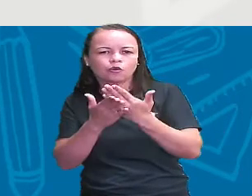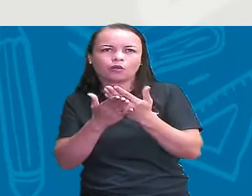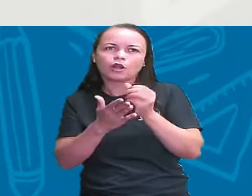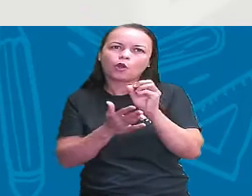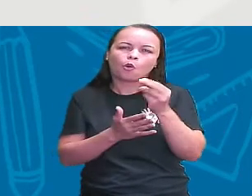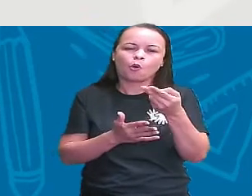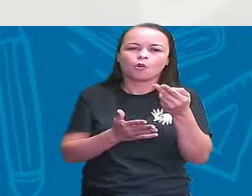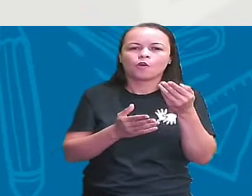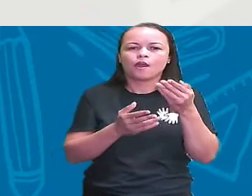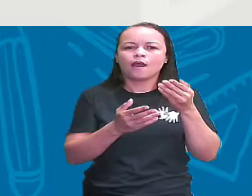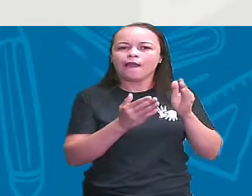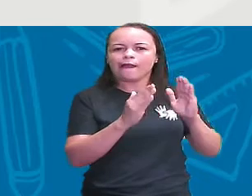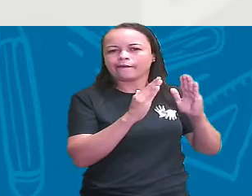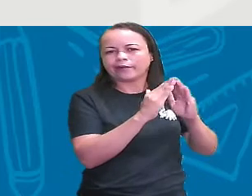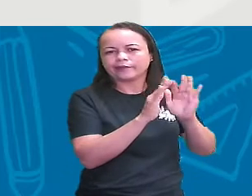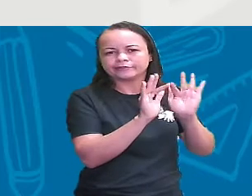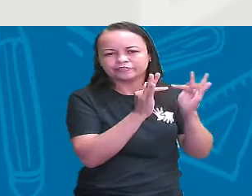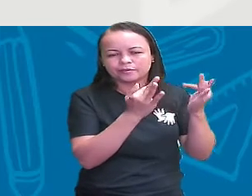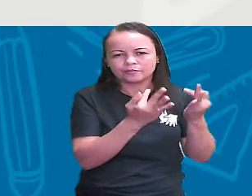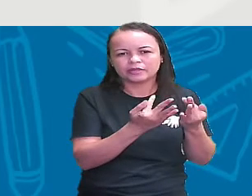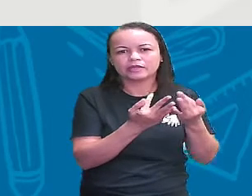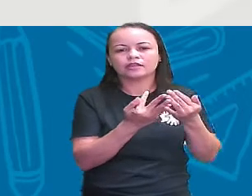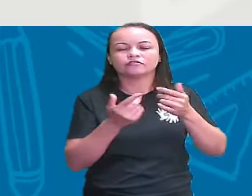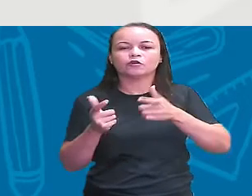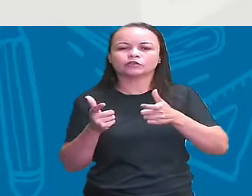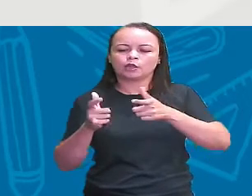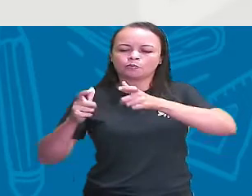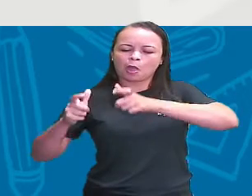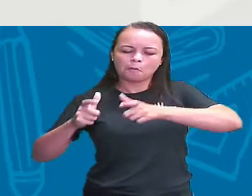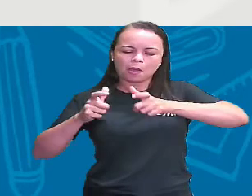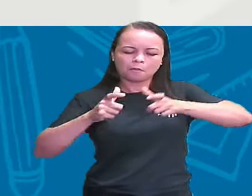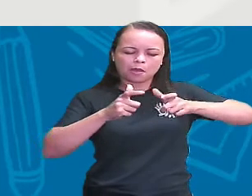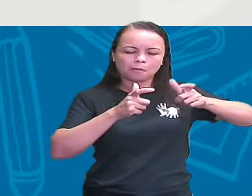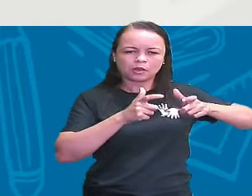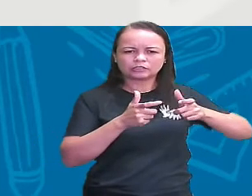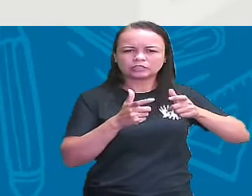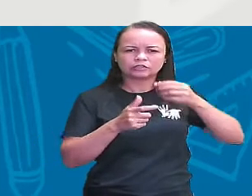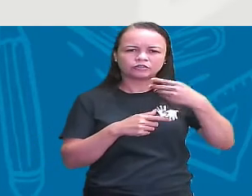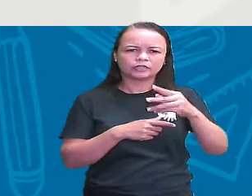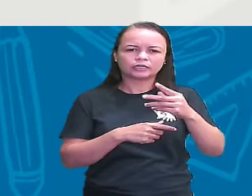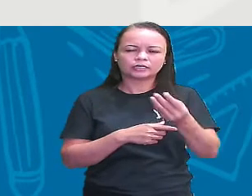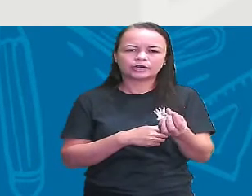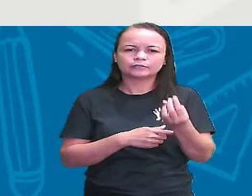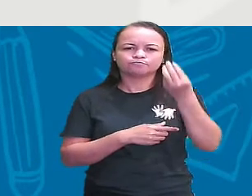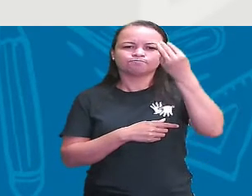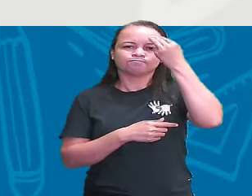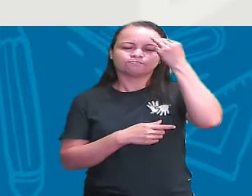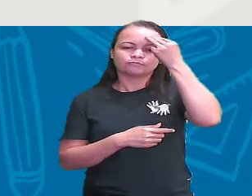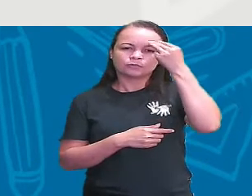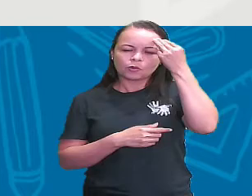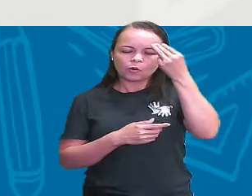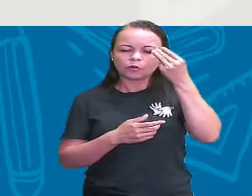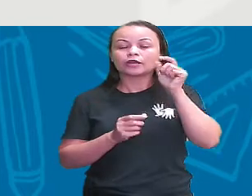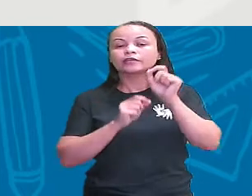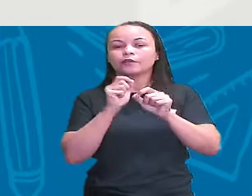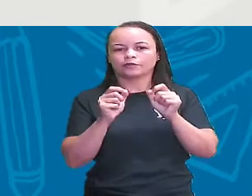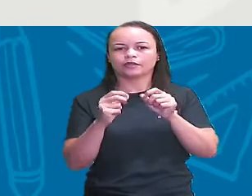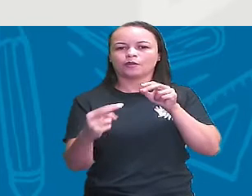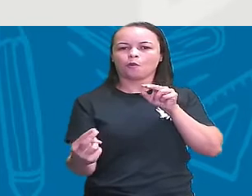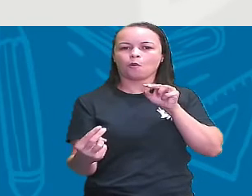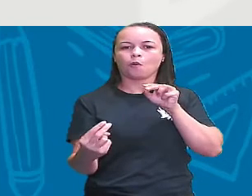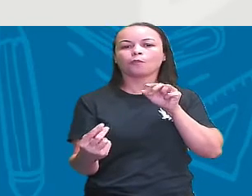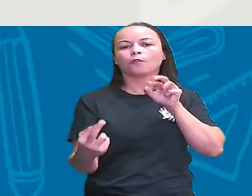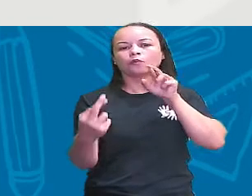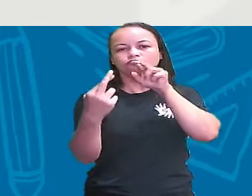parente, você passa por determinados pontos que ficam na sua memória, aquilo ali a gente chama de pontos de